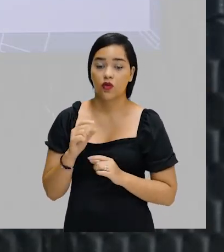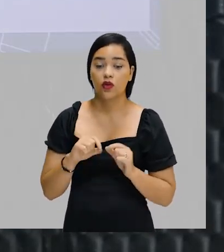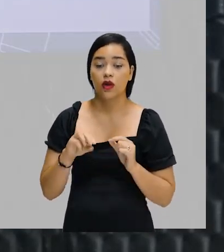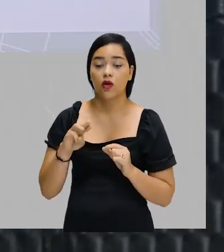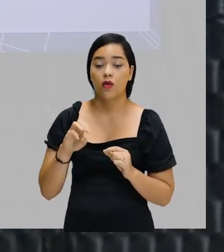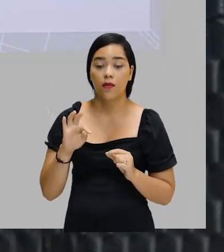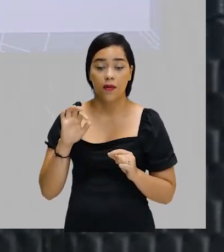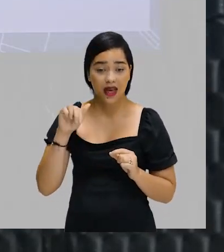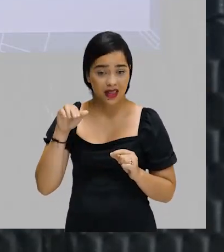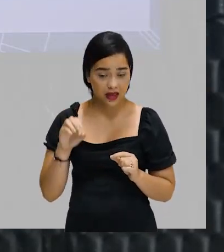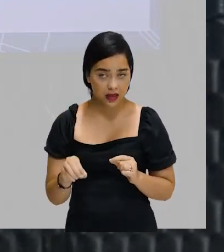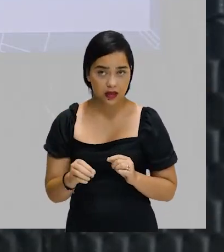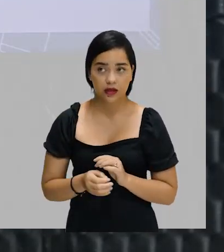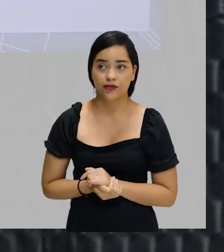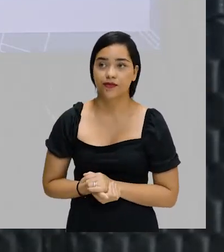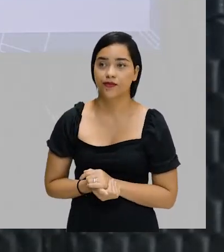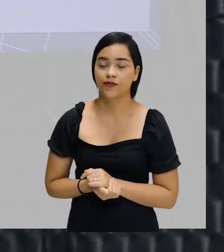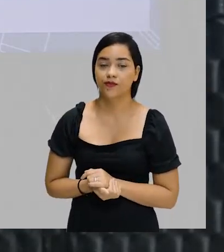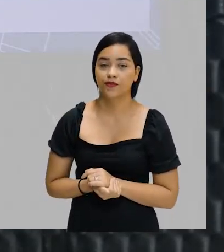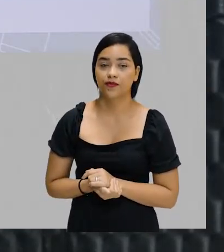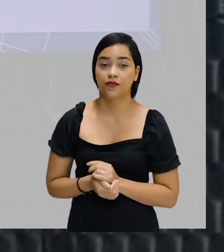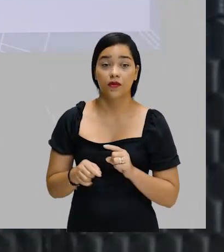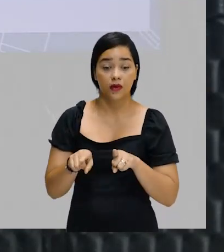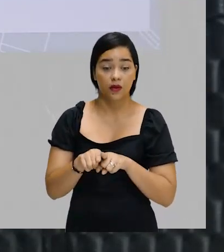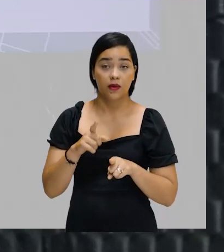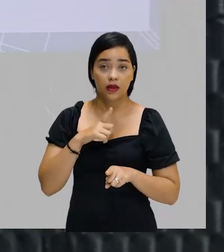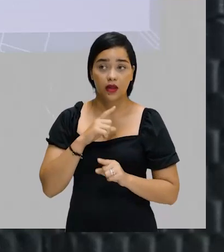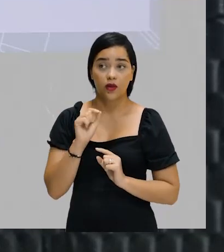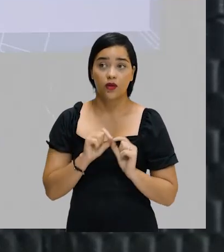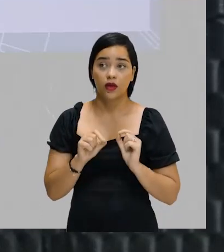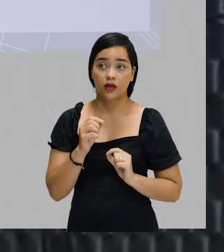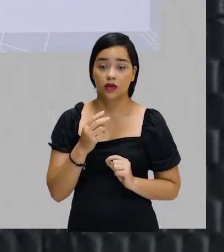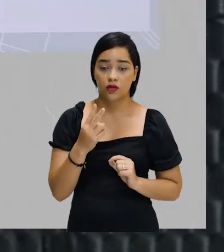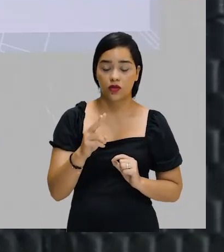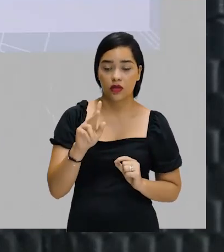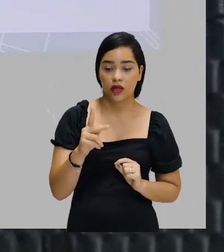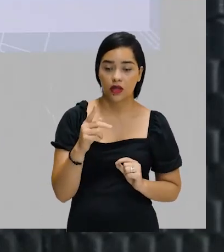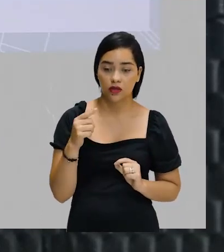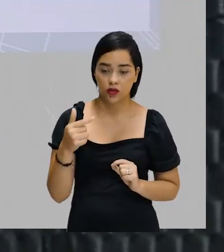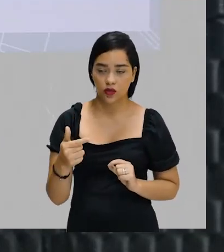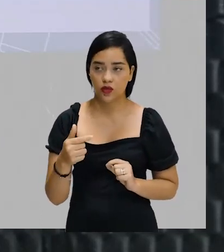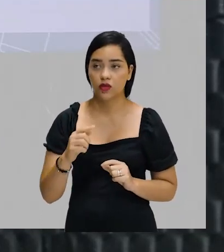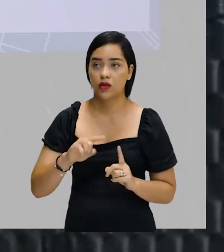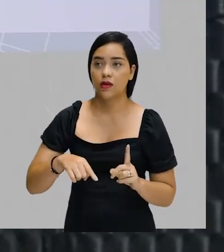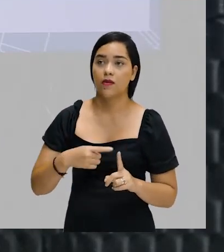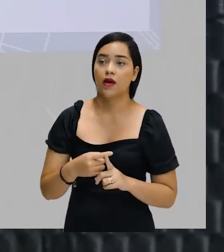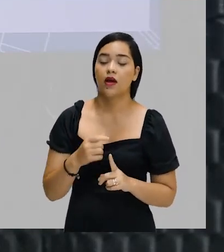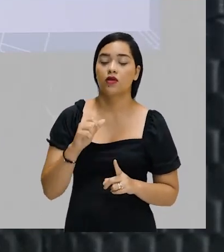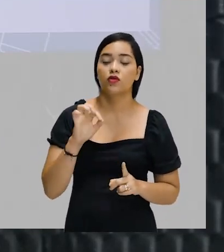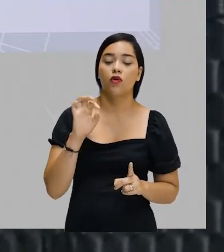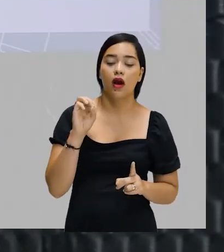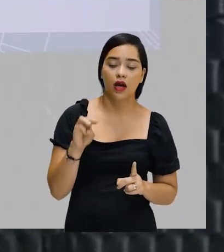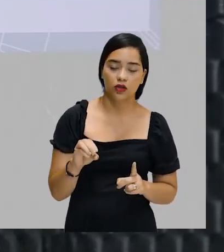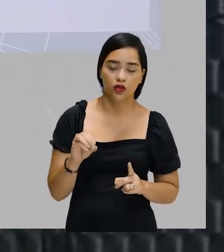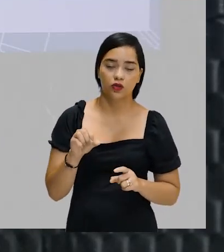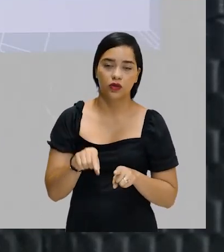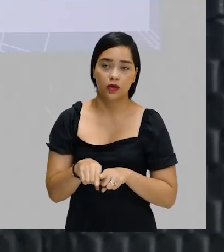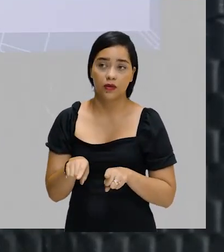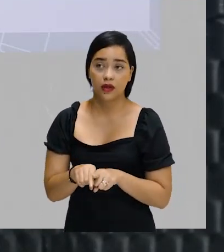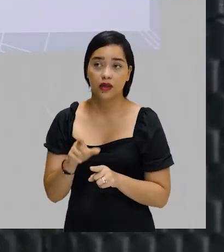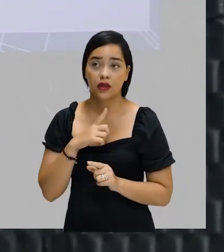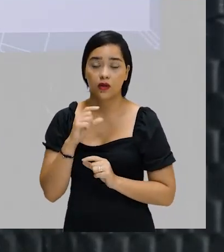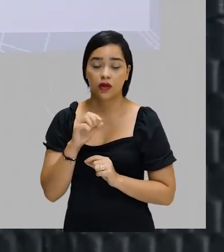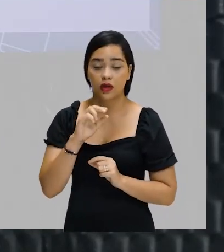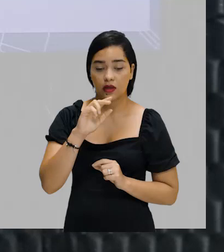metano. Ok? Gás hidrogênio são 2H2 mais um átomo de carbono, gerando